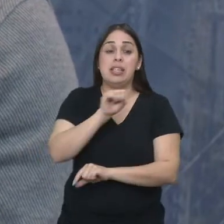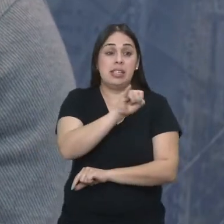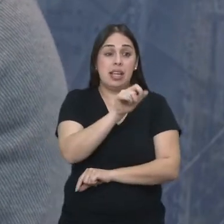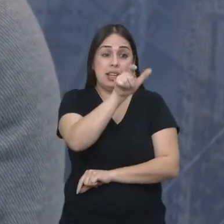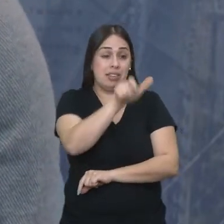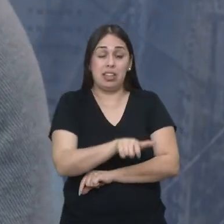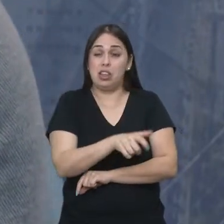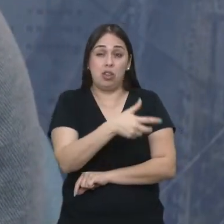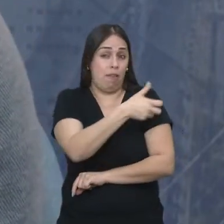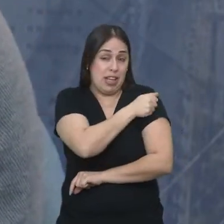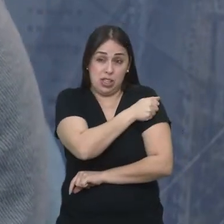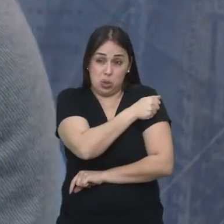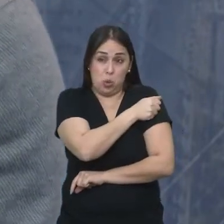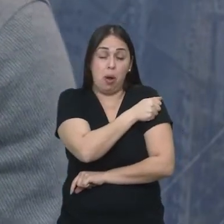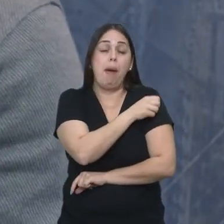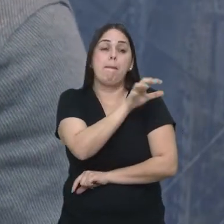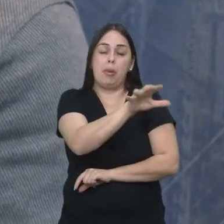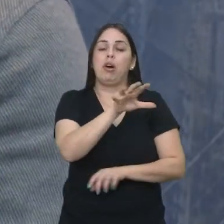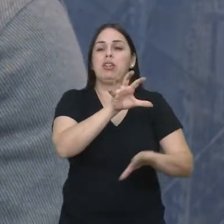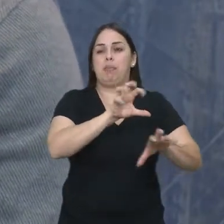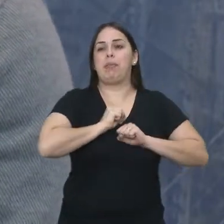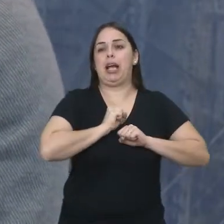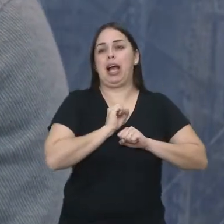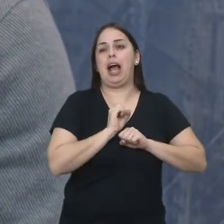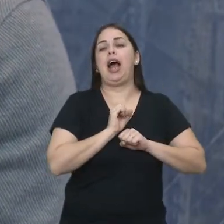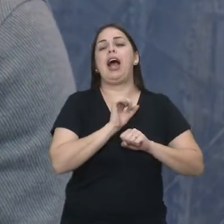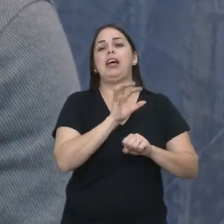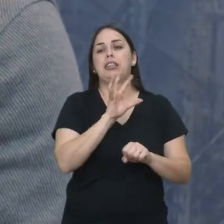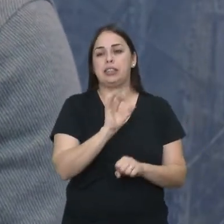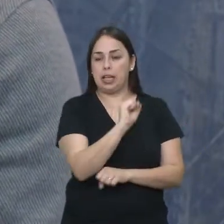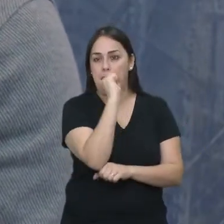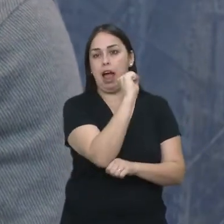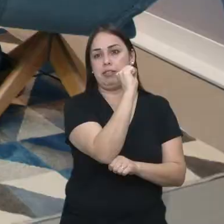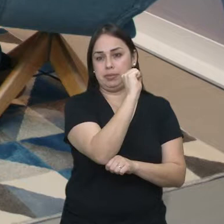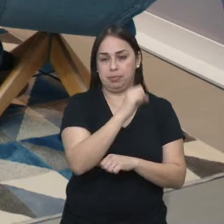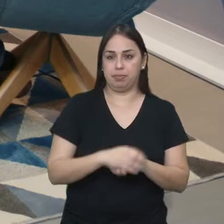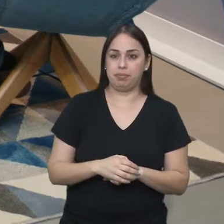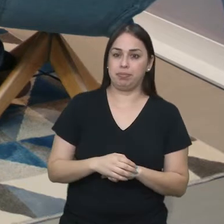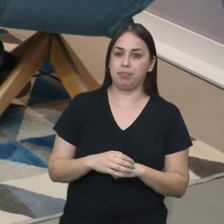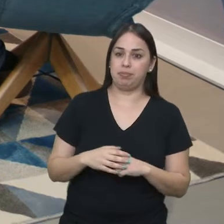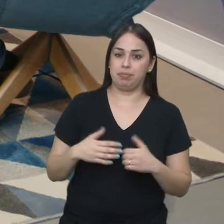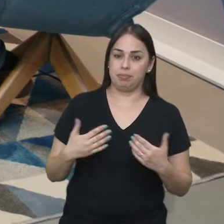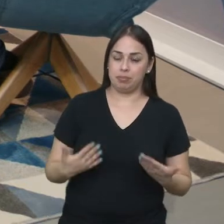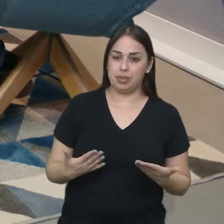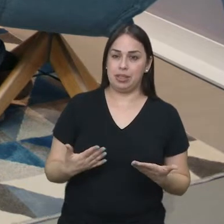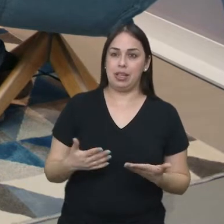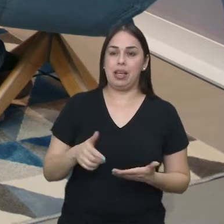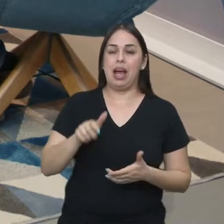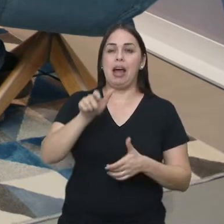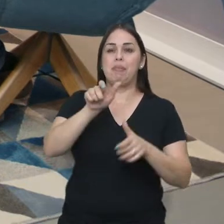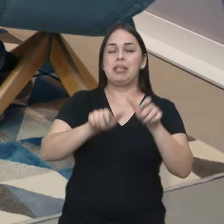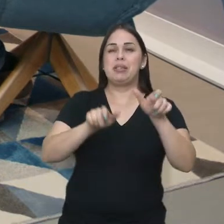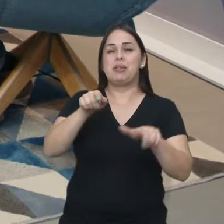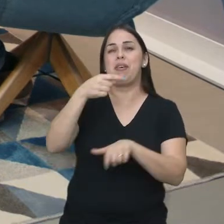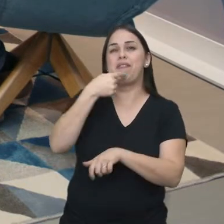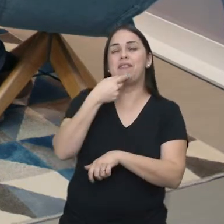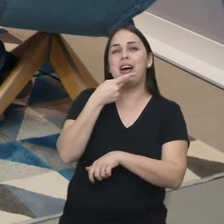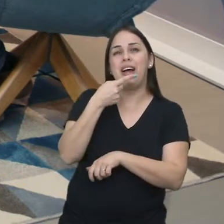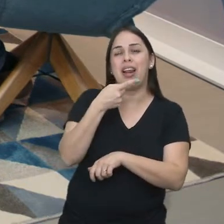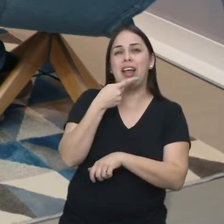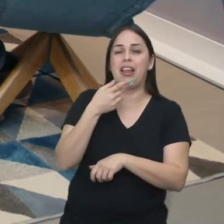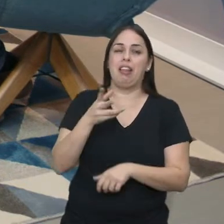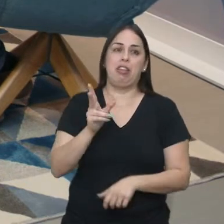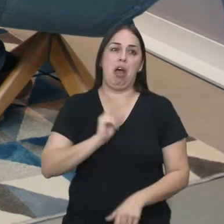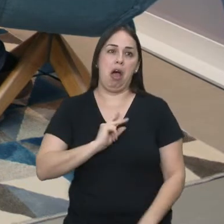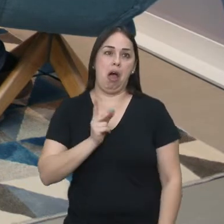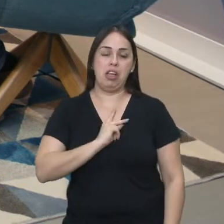de uma pessoa não vacinada. E isso já justifica completamente. Então, esse argumento que alguns usam,